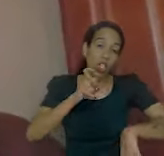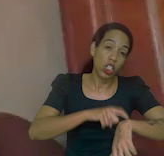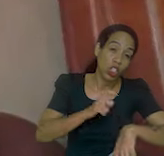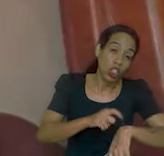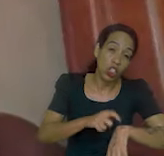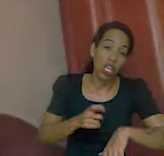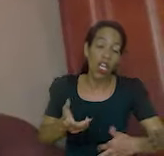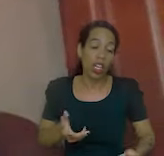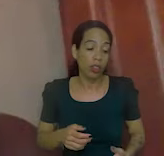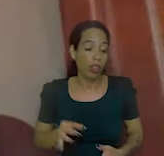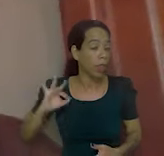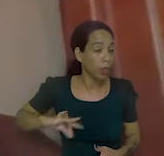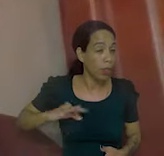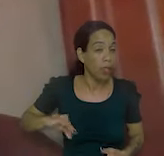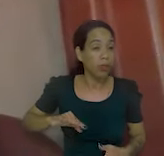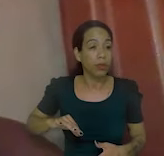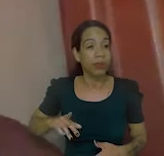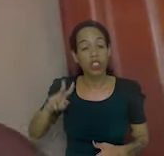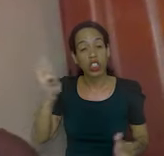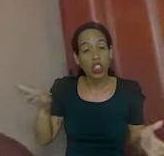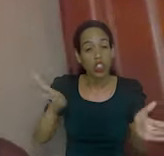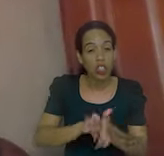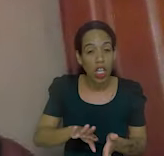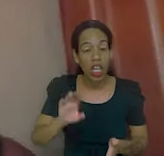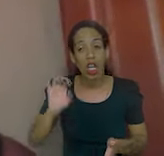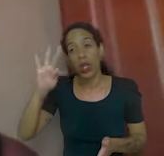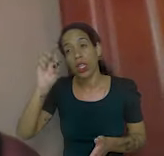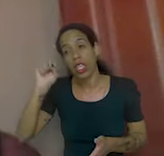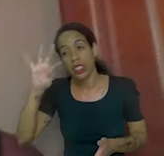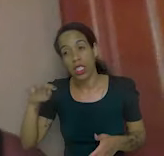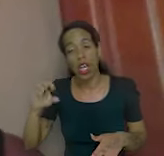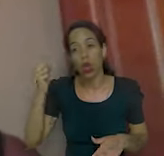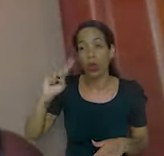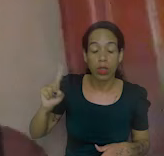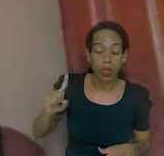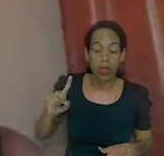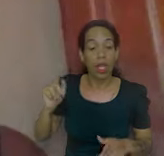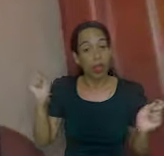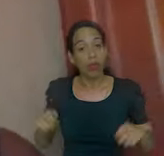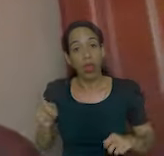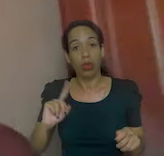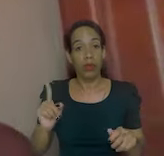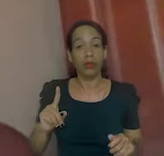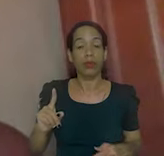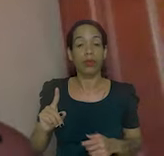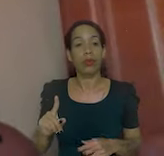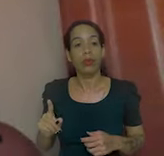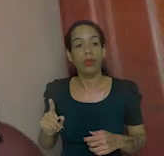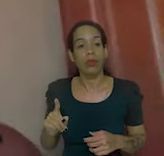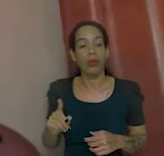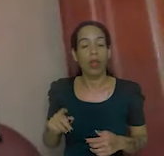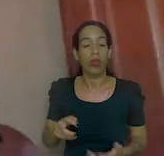honorários, a gente procurou dar uma pinceladinha, se chegaria ou não ao TST, se poderia ou não